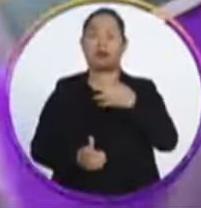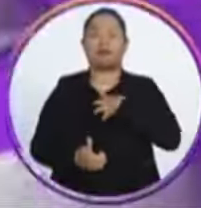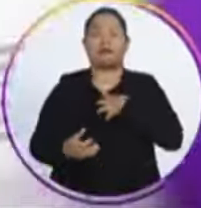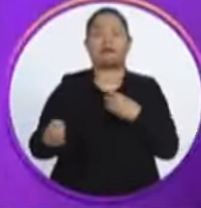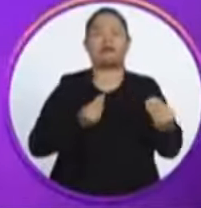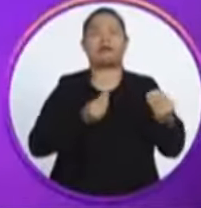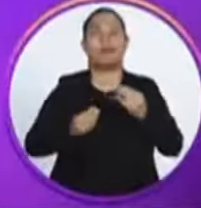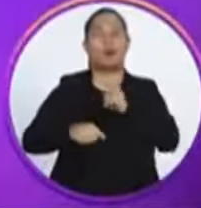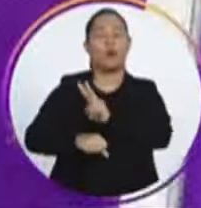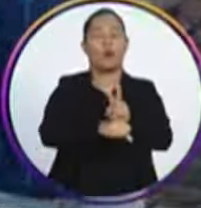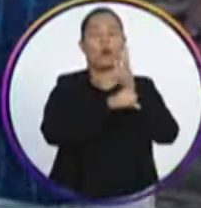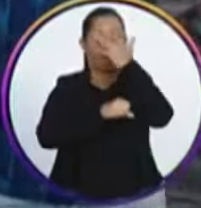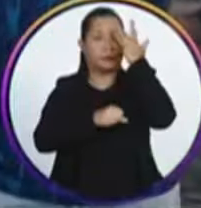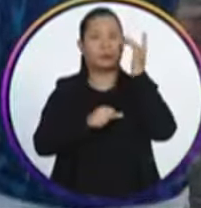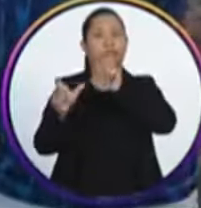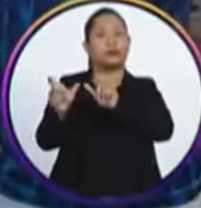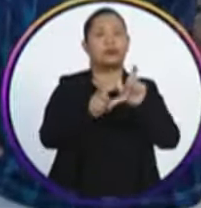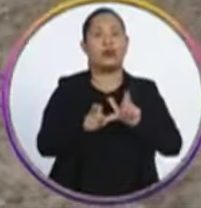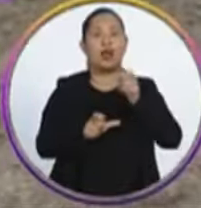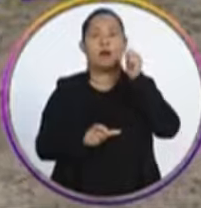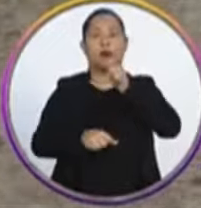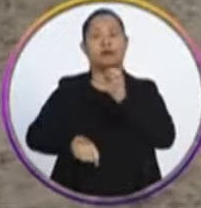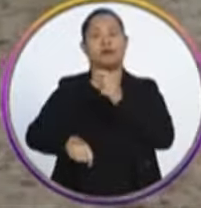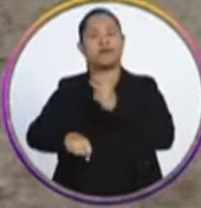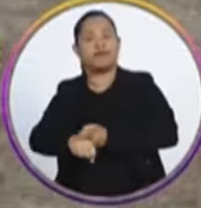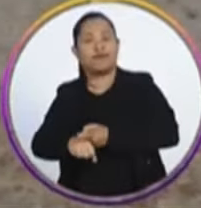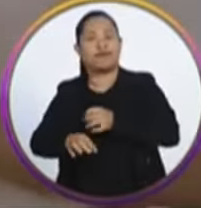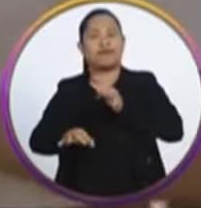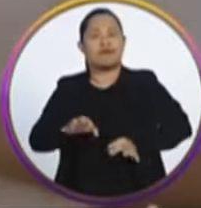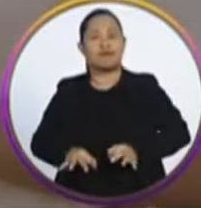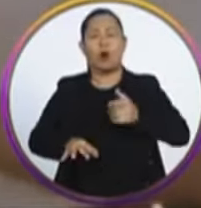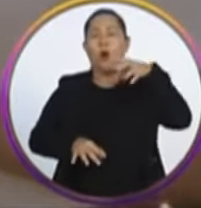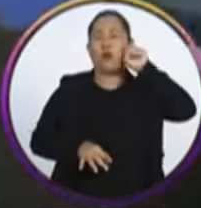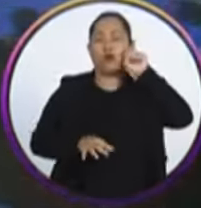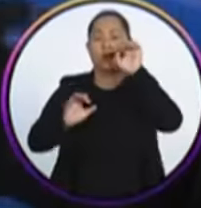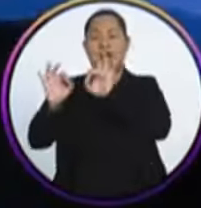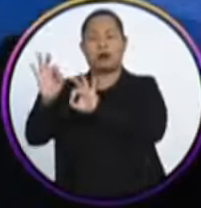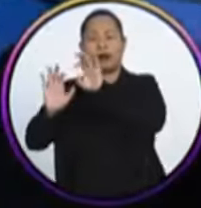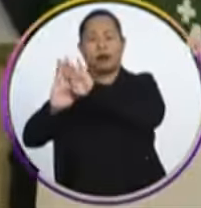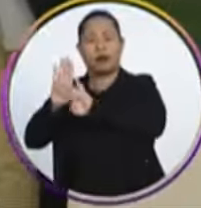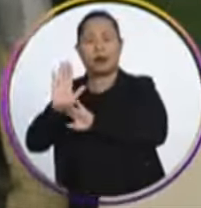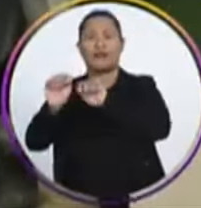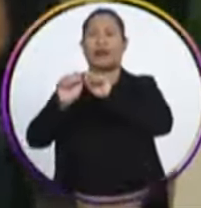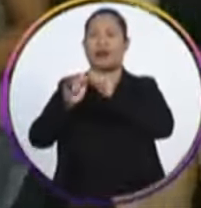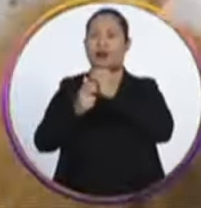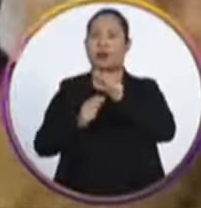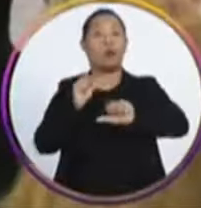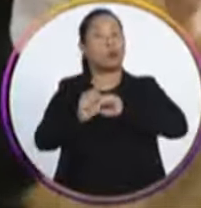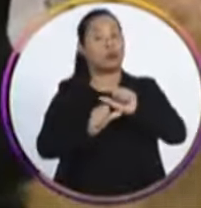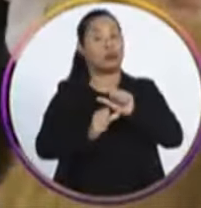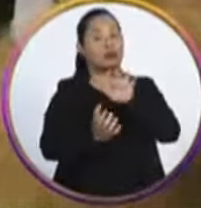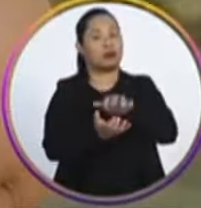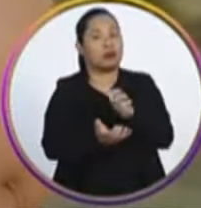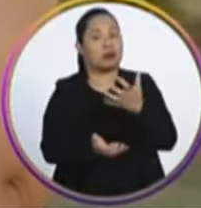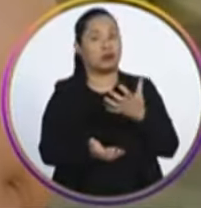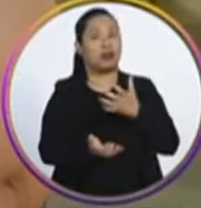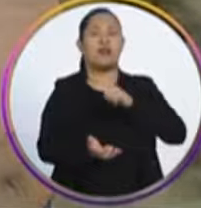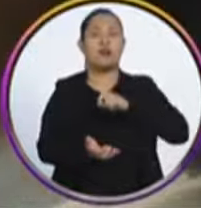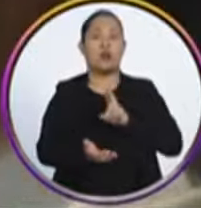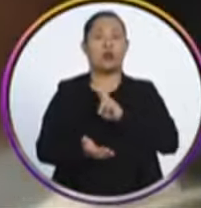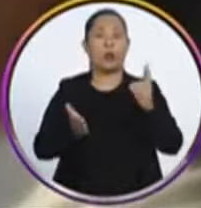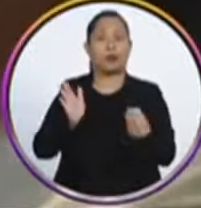mulher sensível, que cuida das pessoas. Uma mulher rocheda, que ouve, planeja e faz. A mudança que Pernambuco